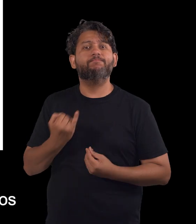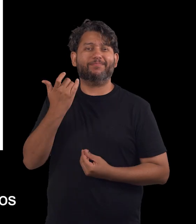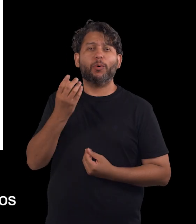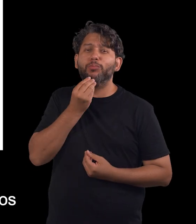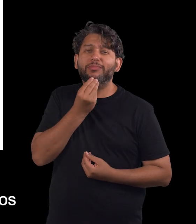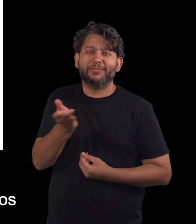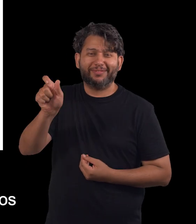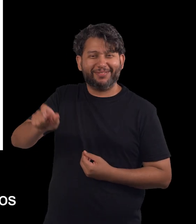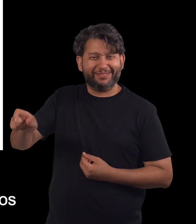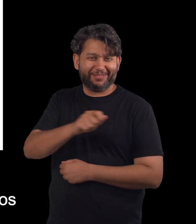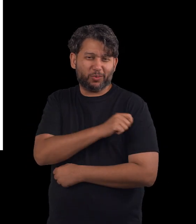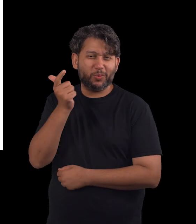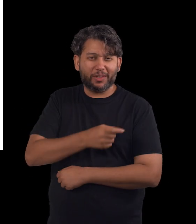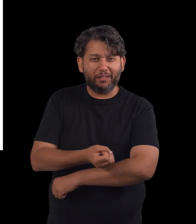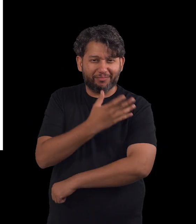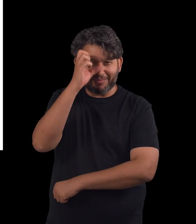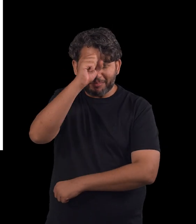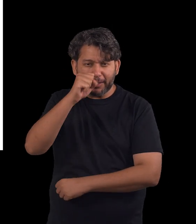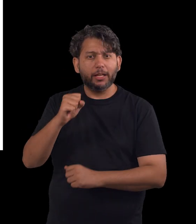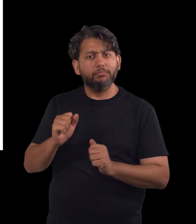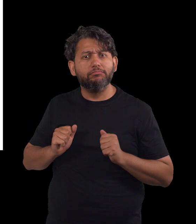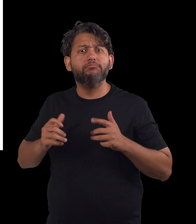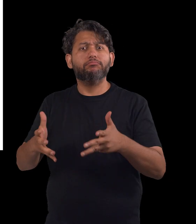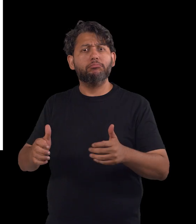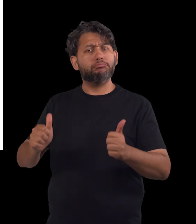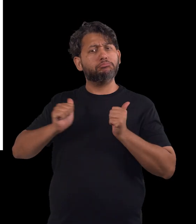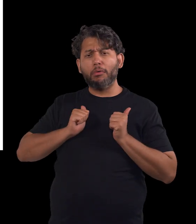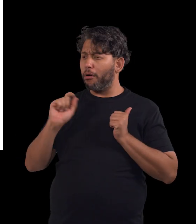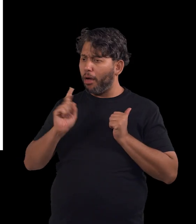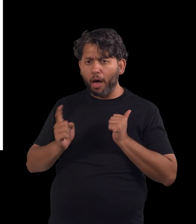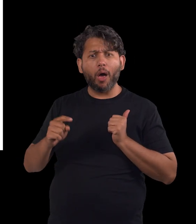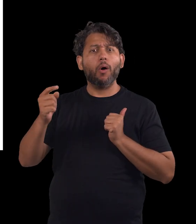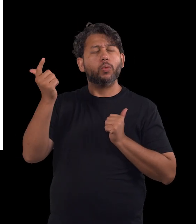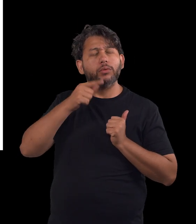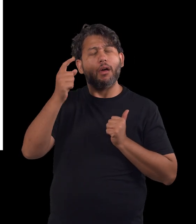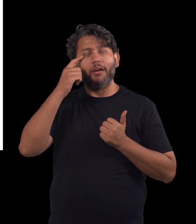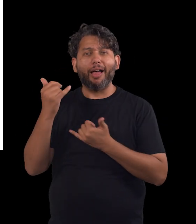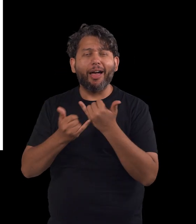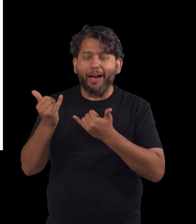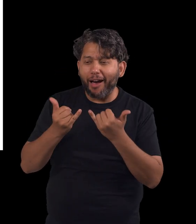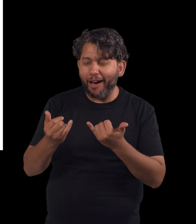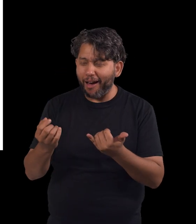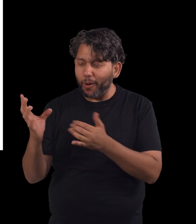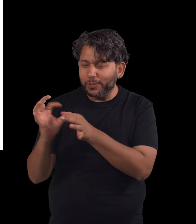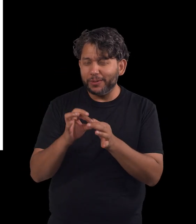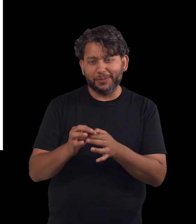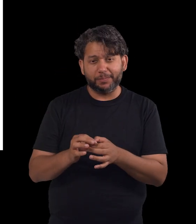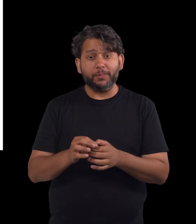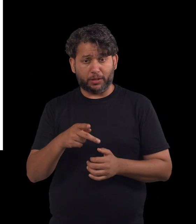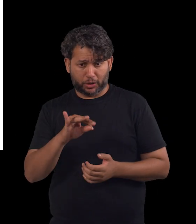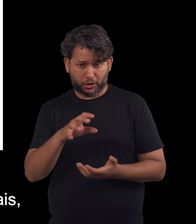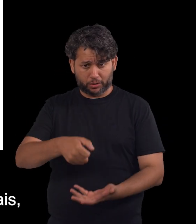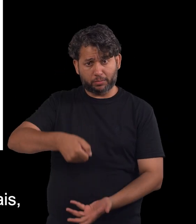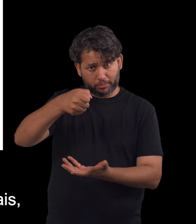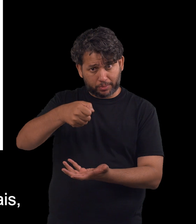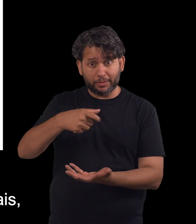criando oportunidades para que os alunos aprendam de forma ativa, lúdica e contextualizada. A estrutura conceitual